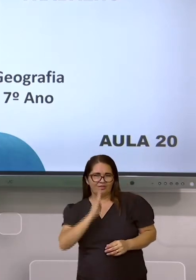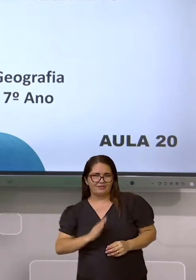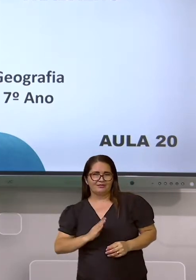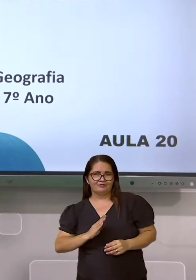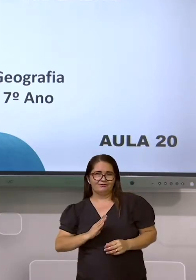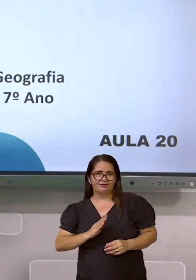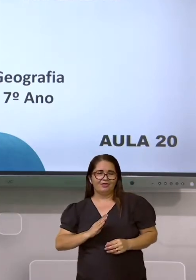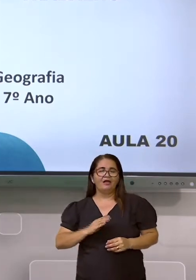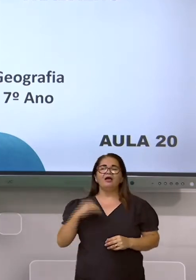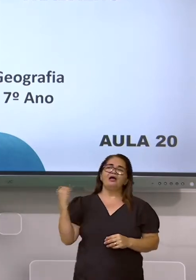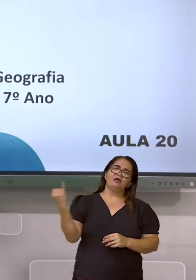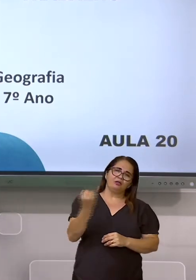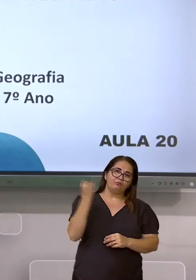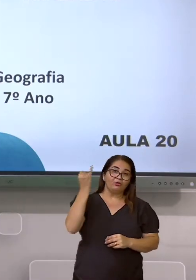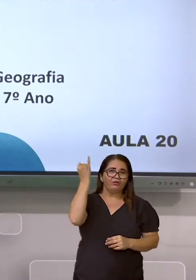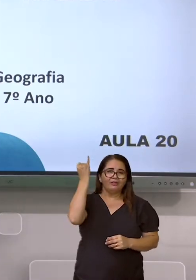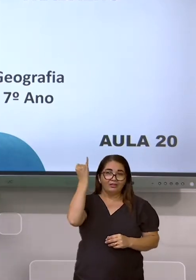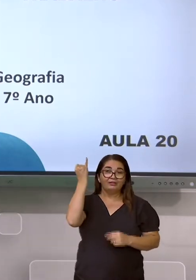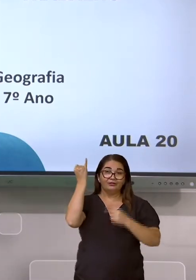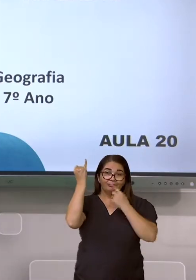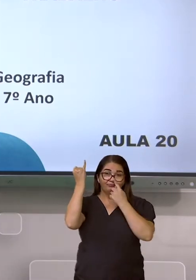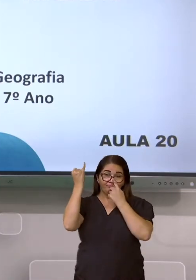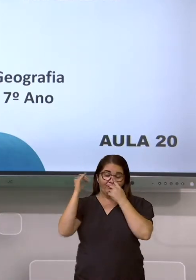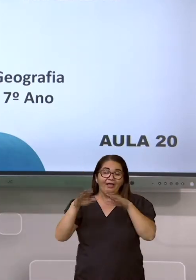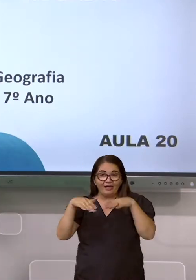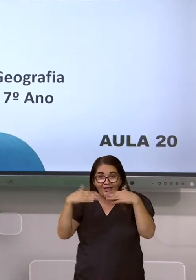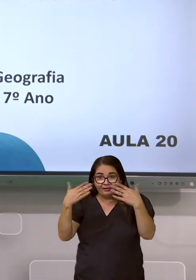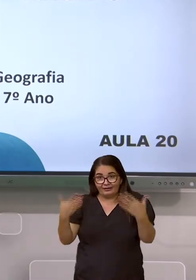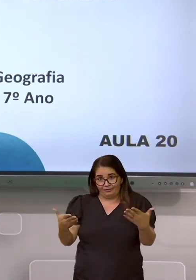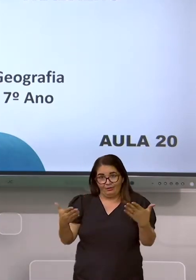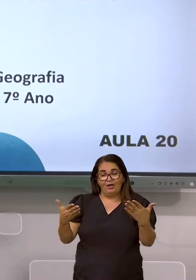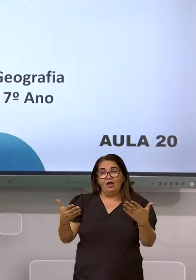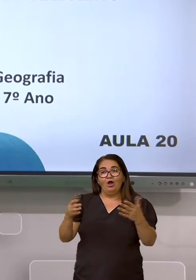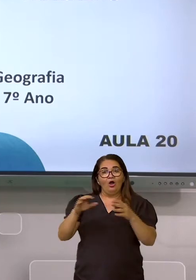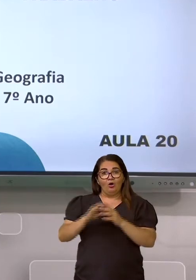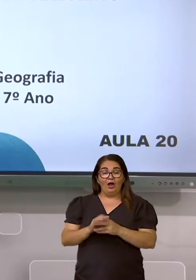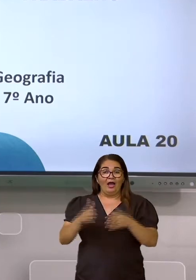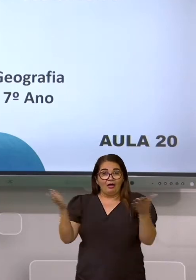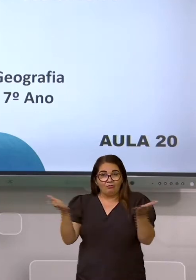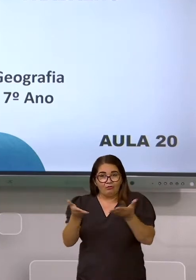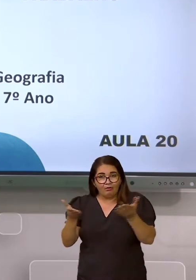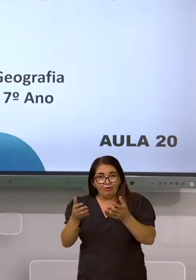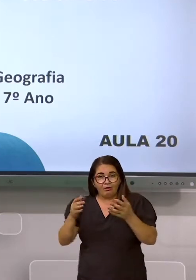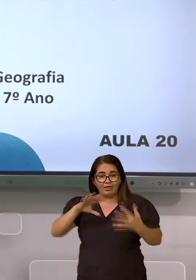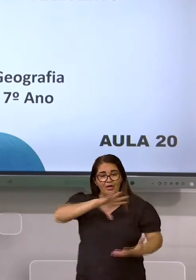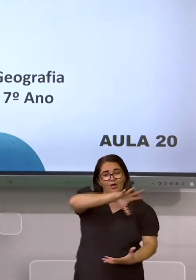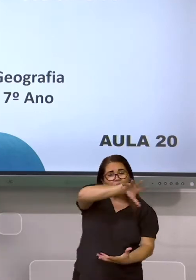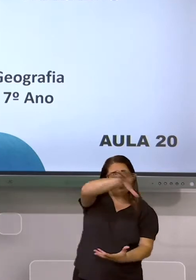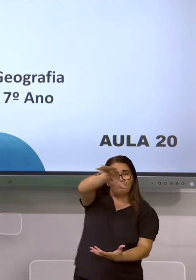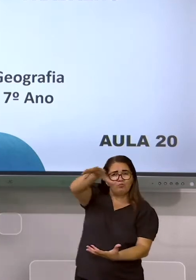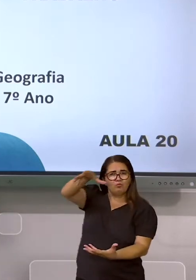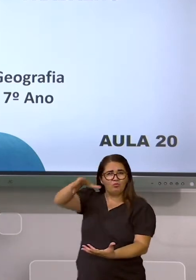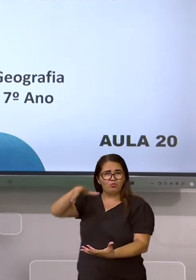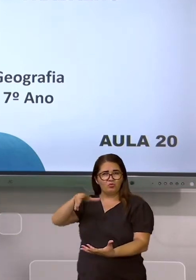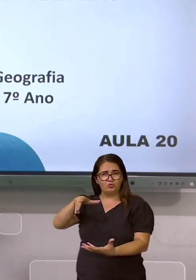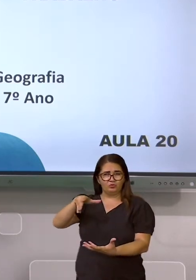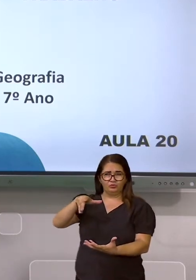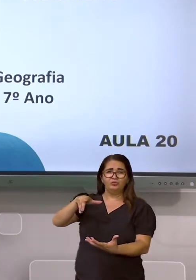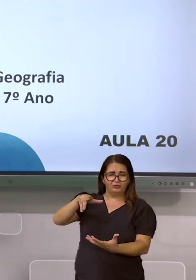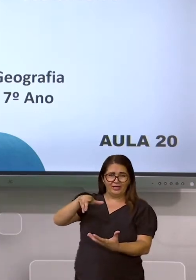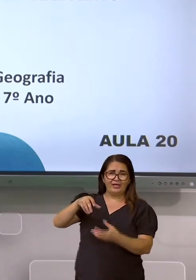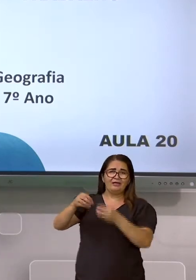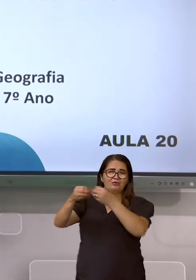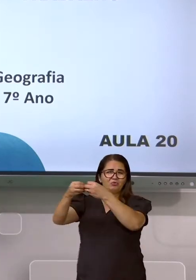Apesar da crise, que o mundo vem enfrentando dentro dessa pandemia, mas nós vamos falar